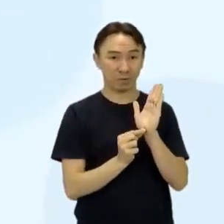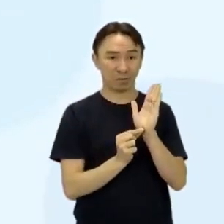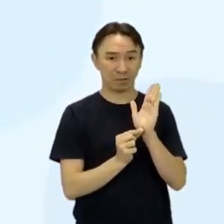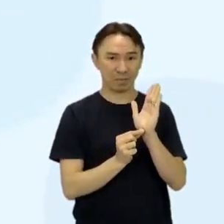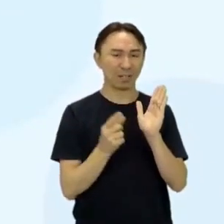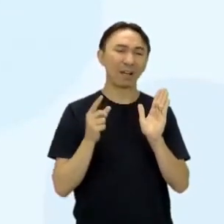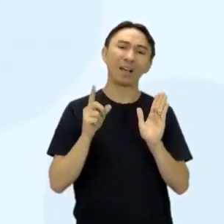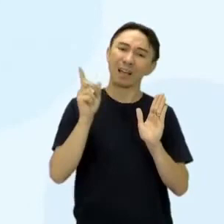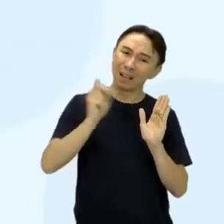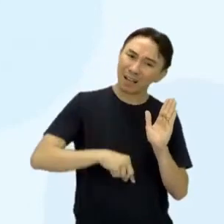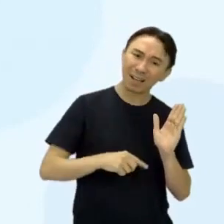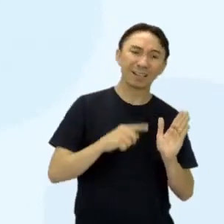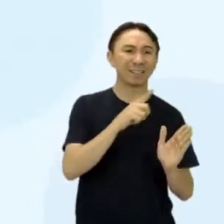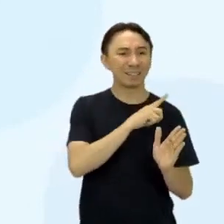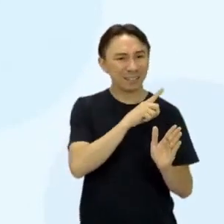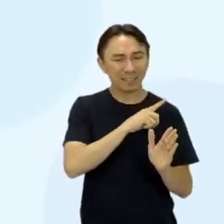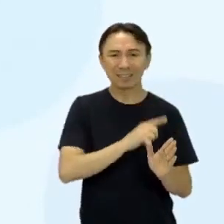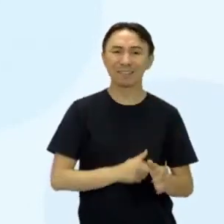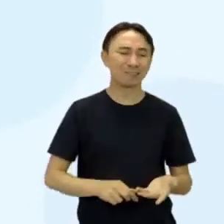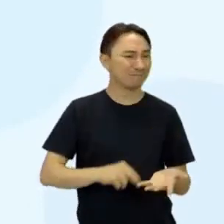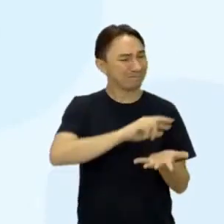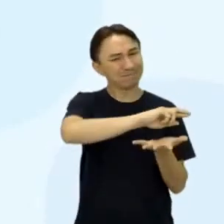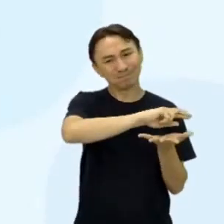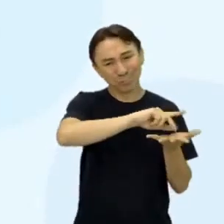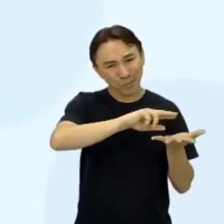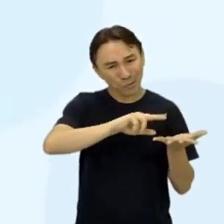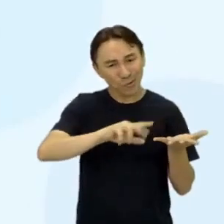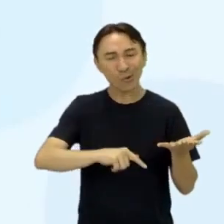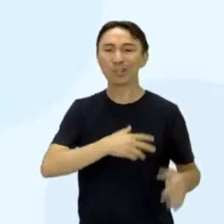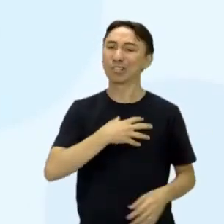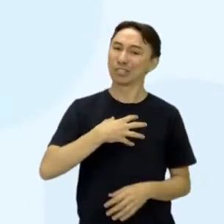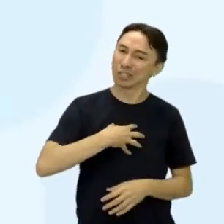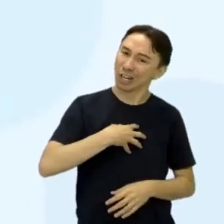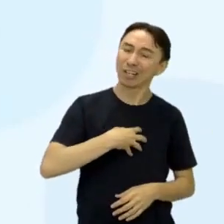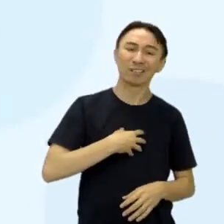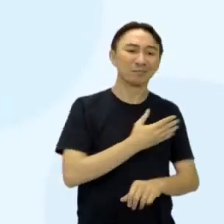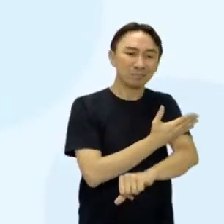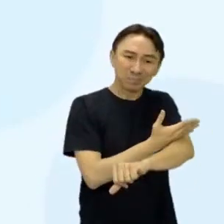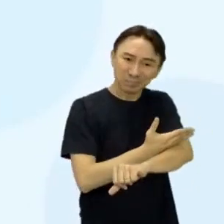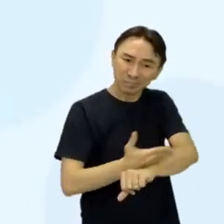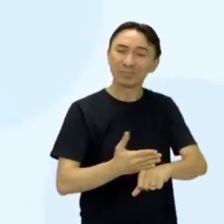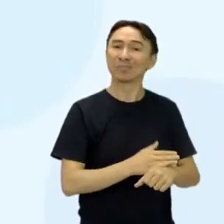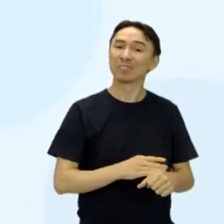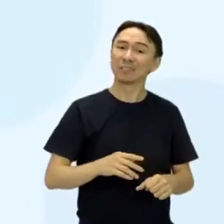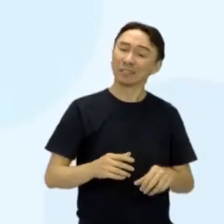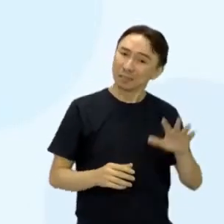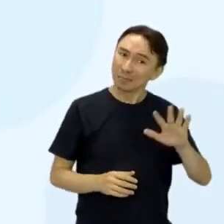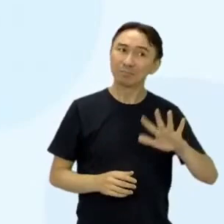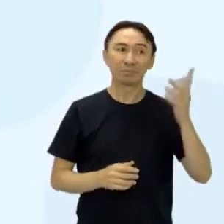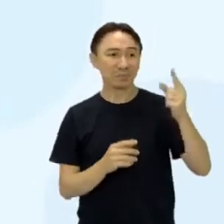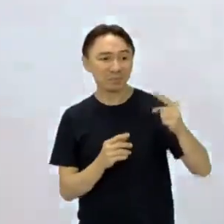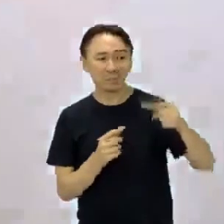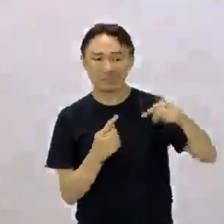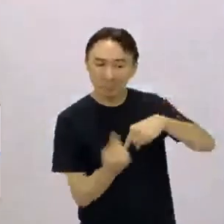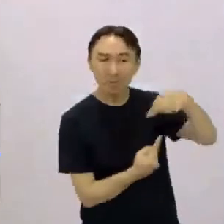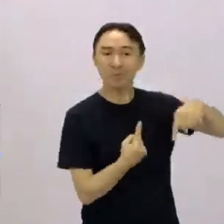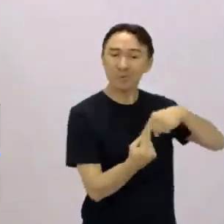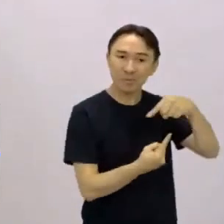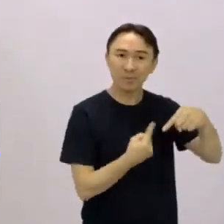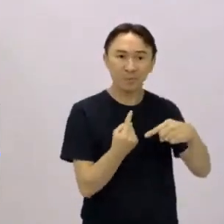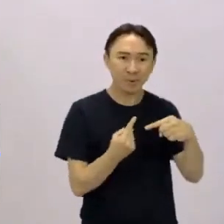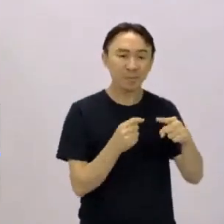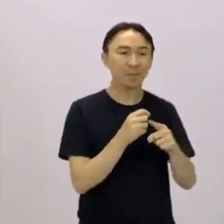de práticas, costumes e formas de interação social que ocorrem digitalmente. Então, o fato de